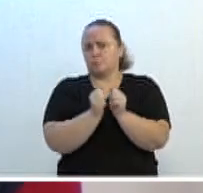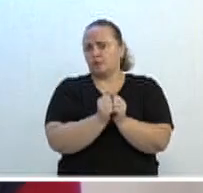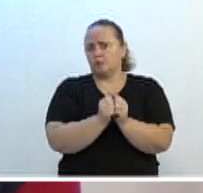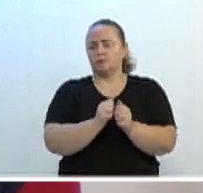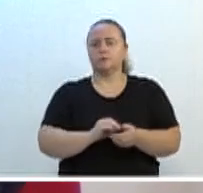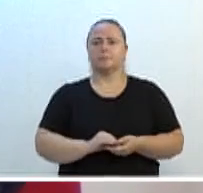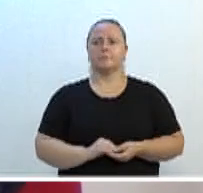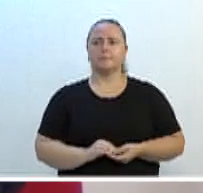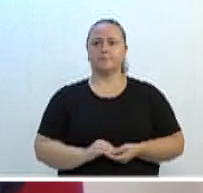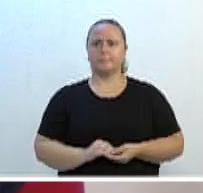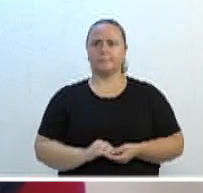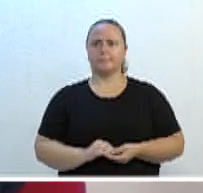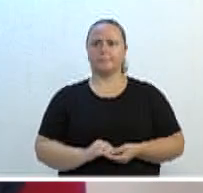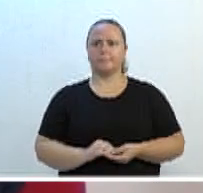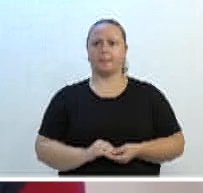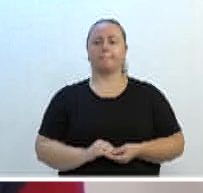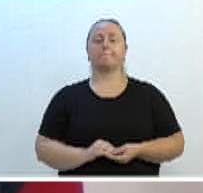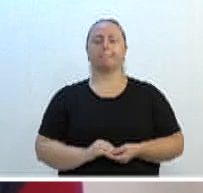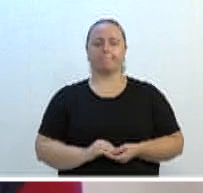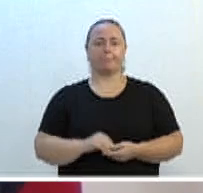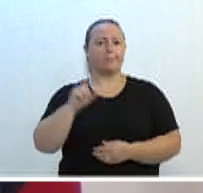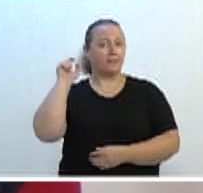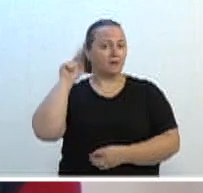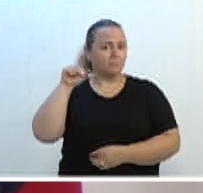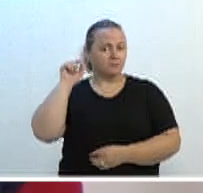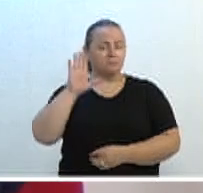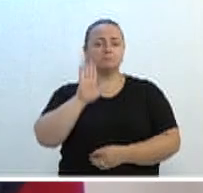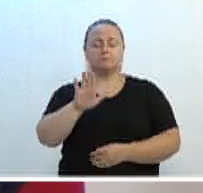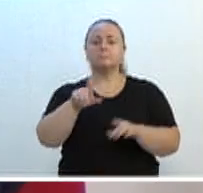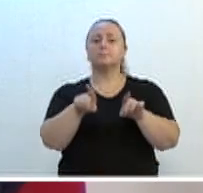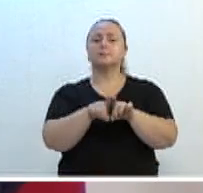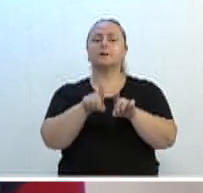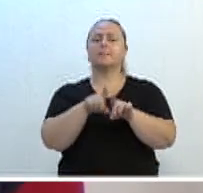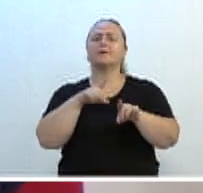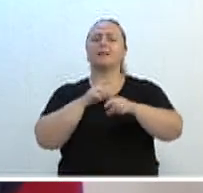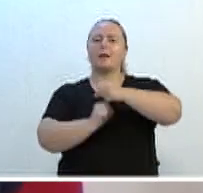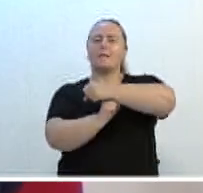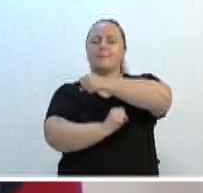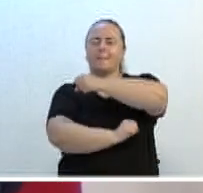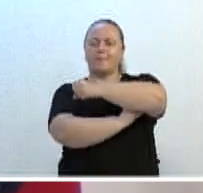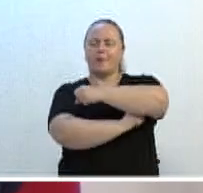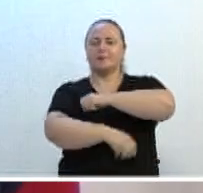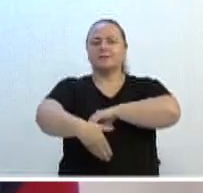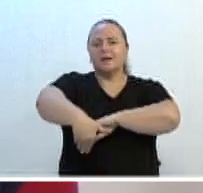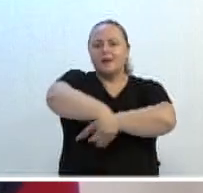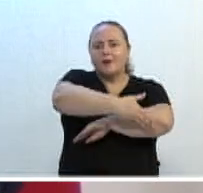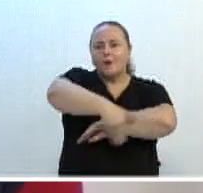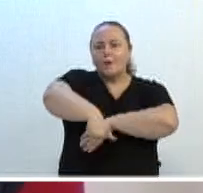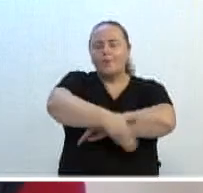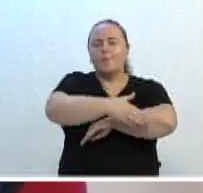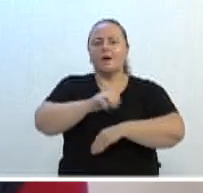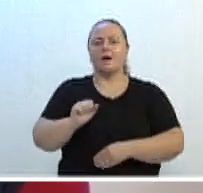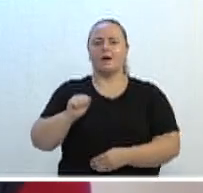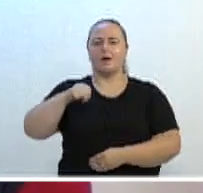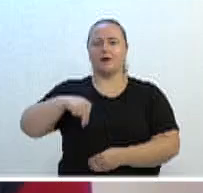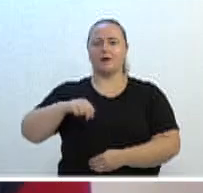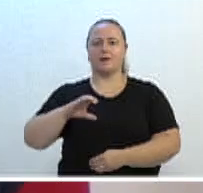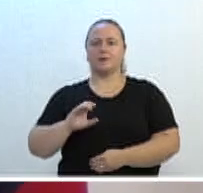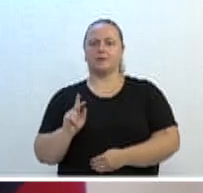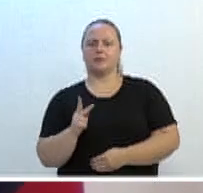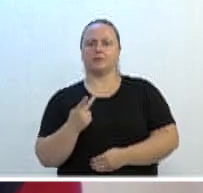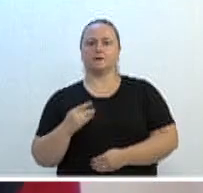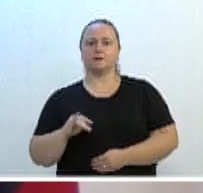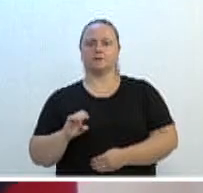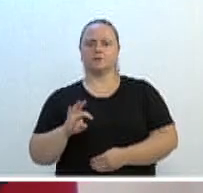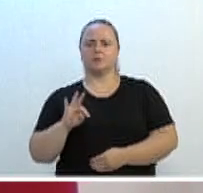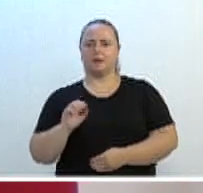vereador Maurício, sobre a ponte da Rua Anchieta, devido à situação na qual nós estamos com dificuldades,